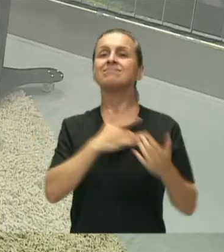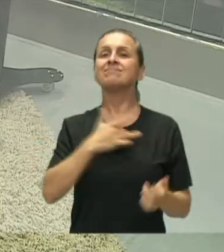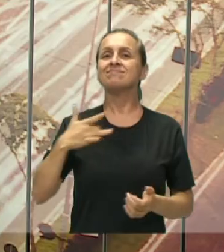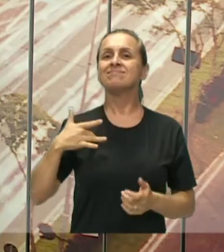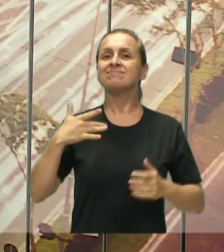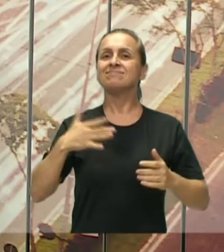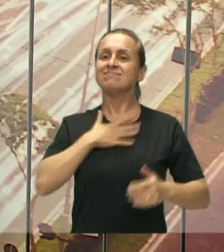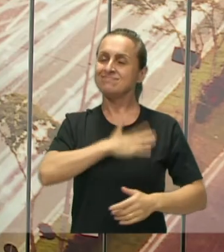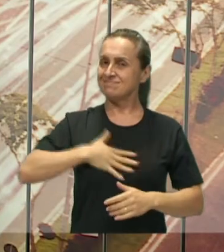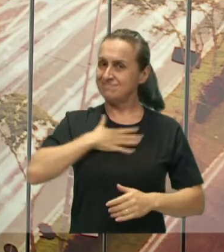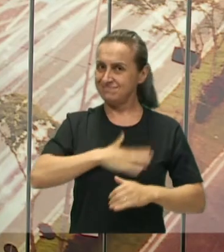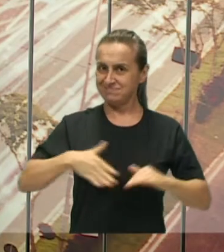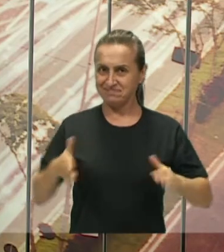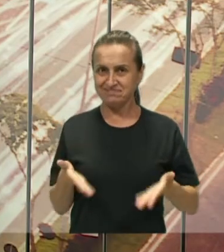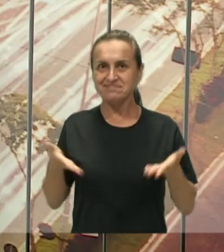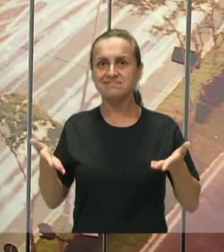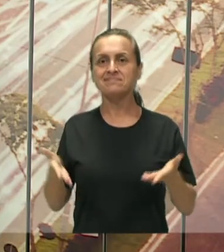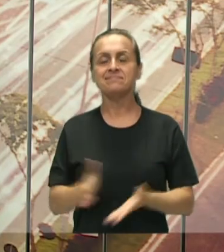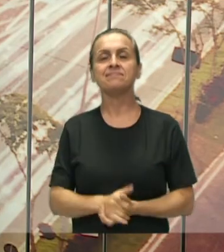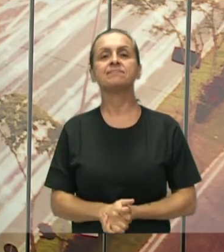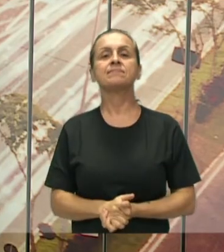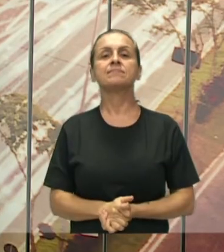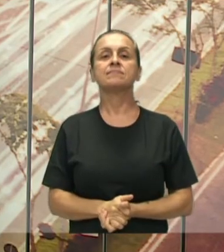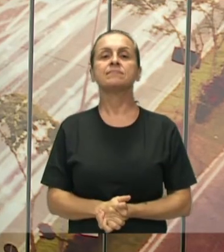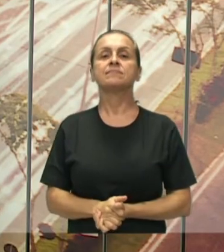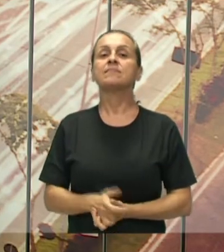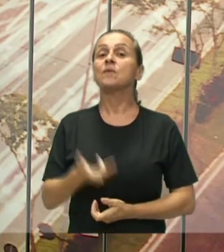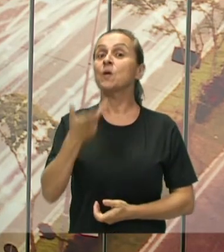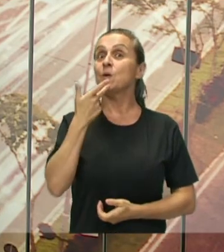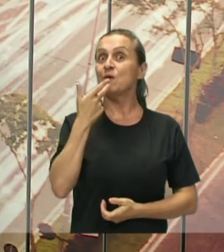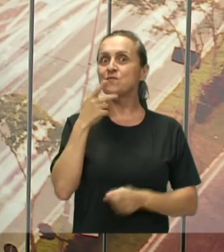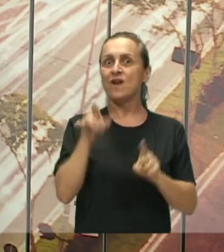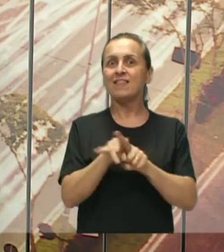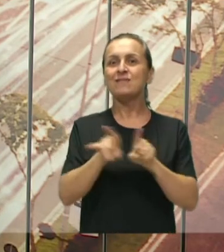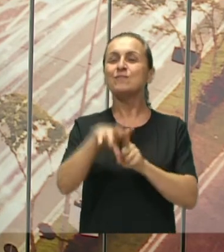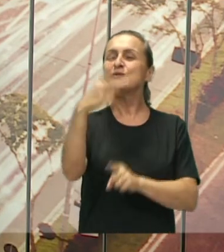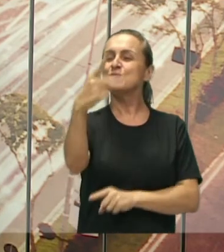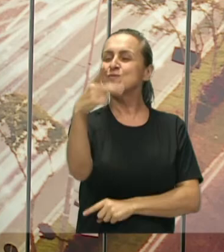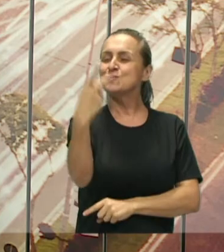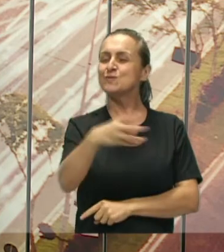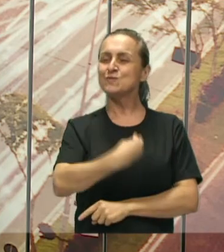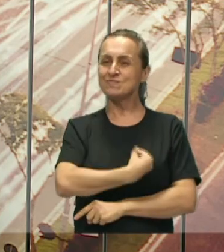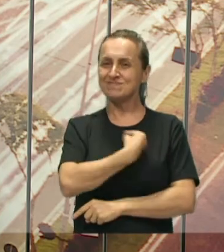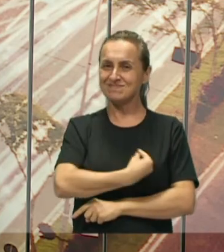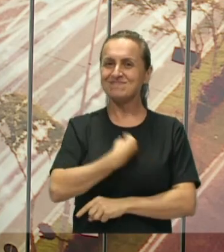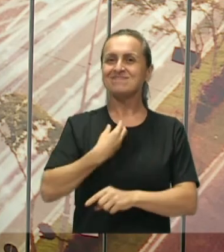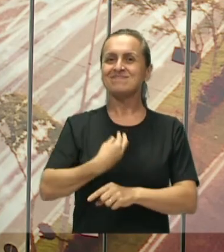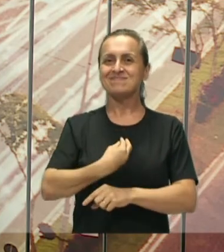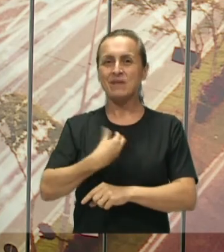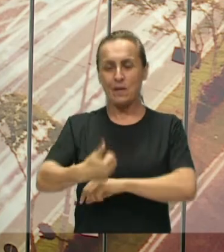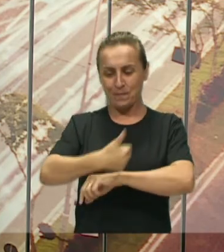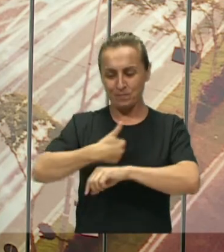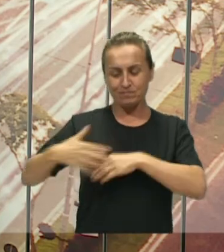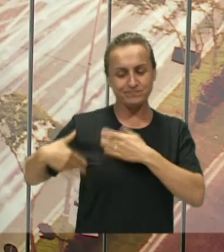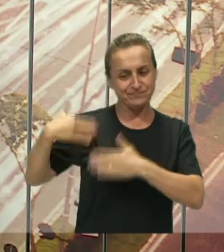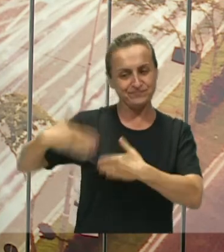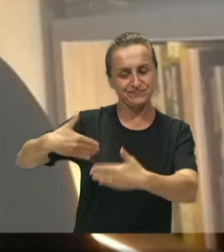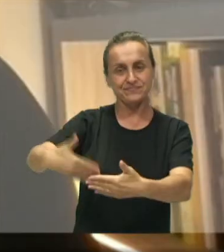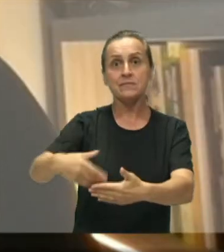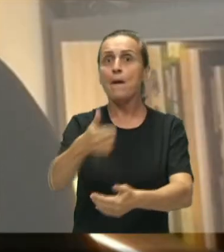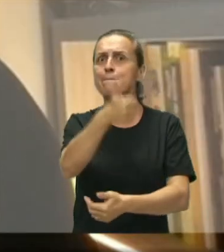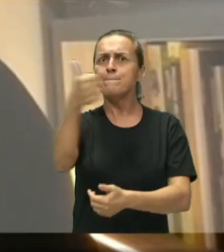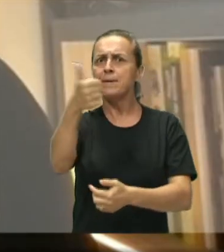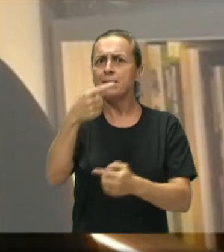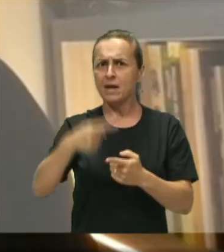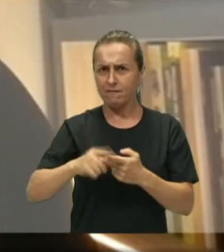bem-estar operador eu quero falar um pouquinho também sobre a sua trajetória a primeira vez que vocês candidatou foi em 2012